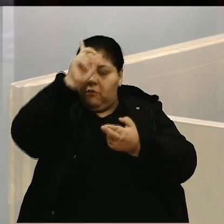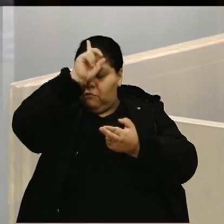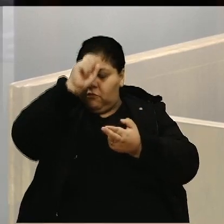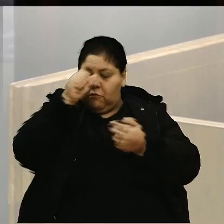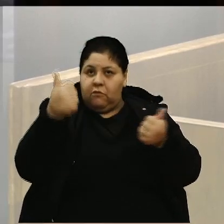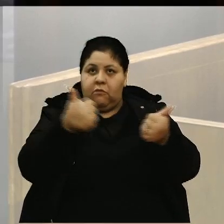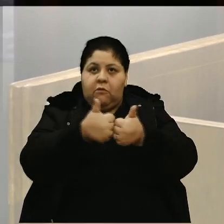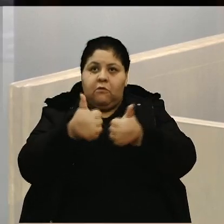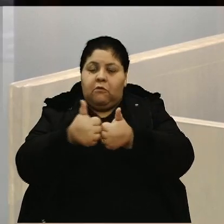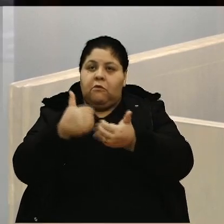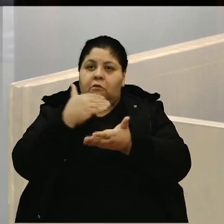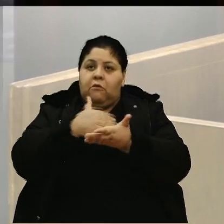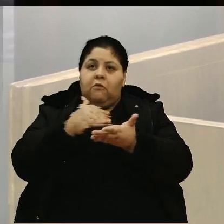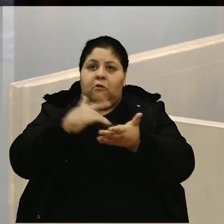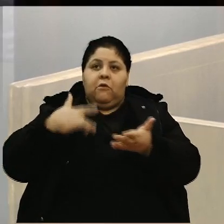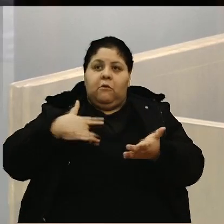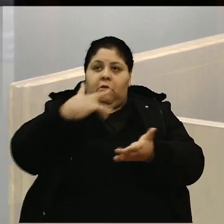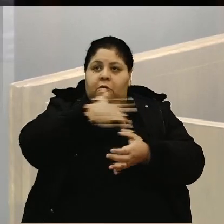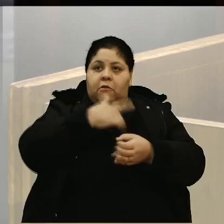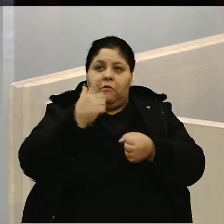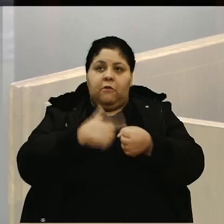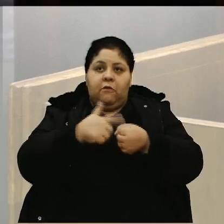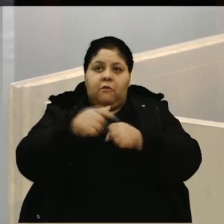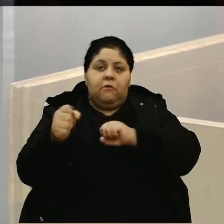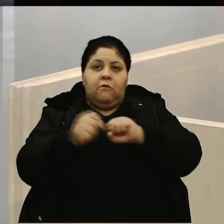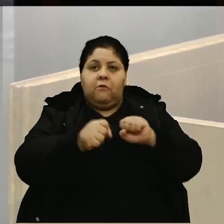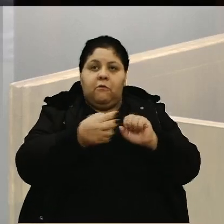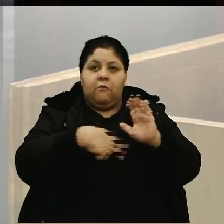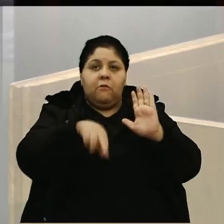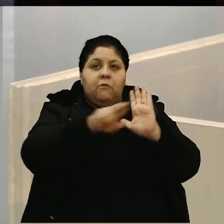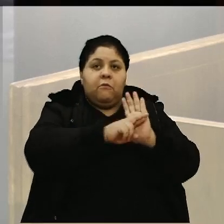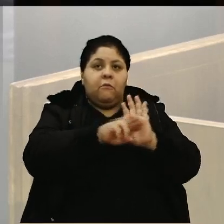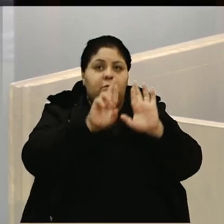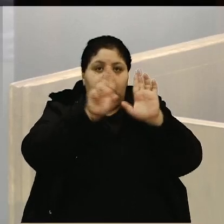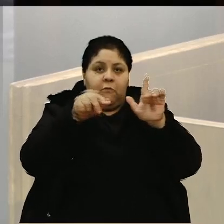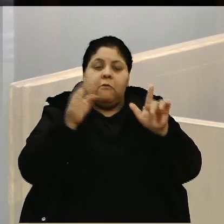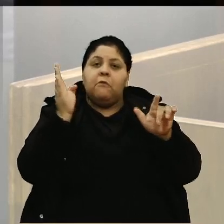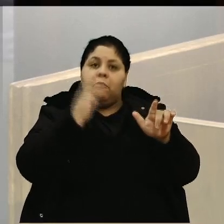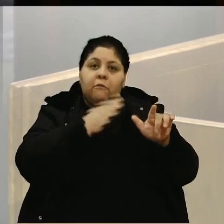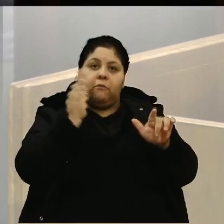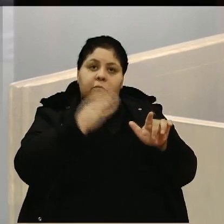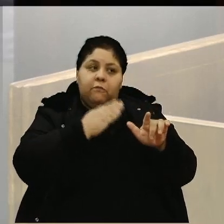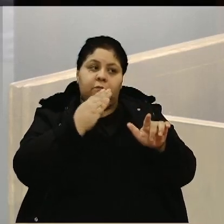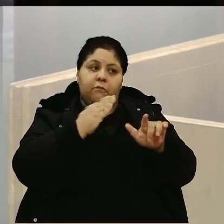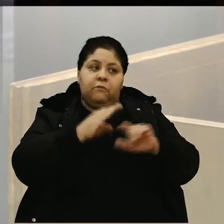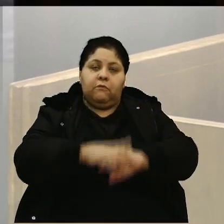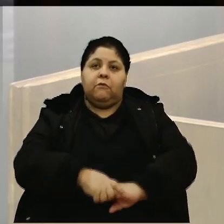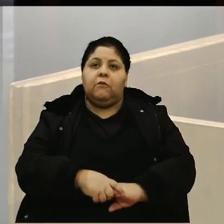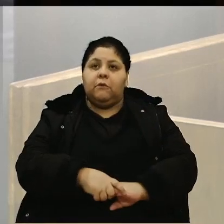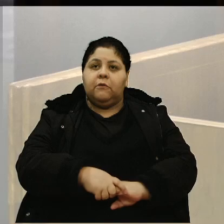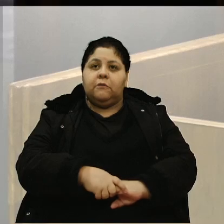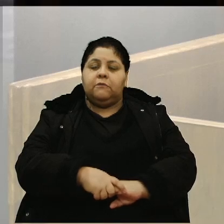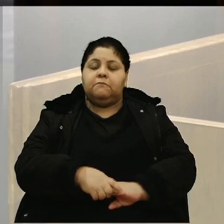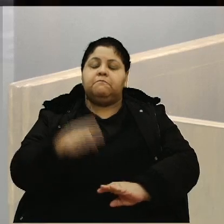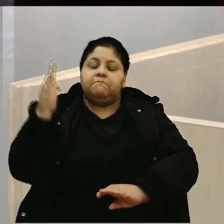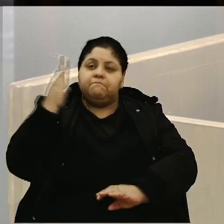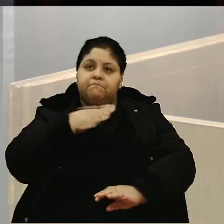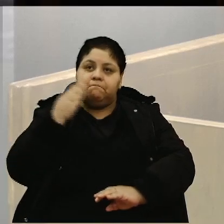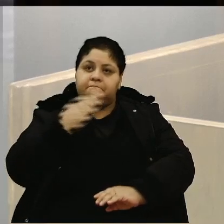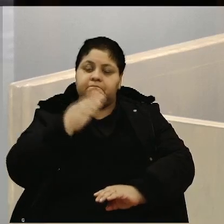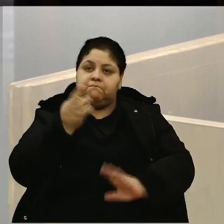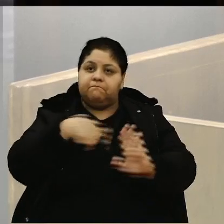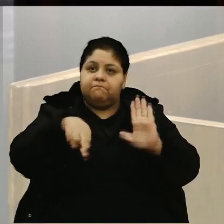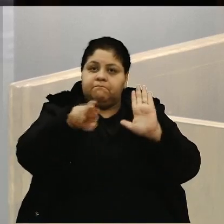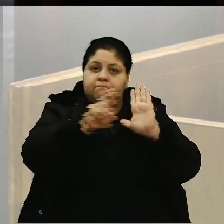a Secretaria de Saúde do município, para que possamos resolver o assunto com a maior brevidade possível. Dada a urgência na resolução